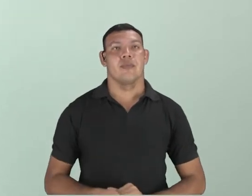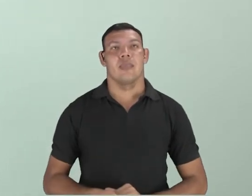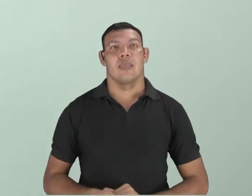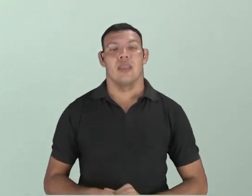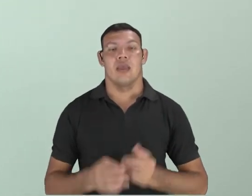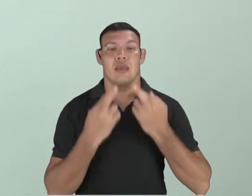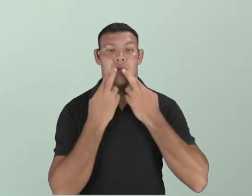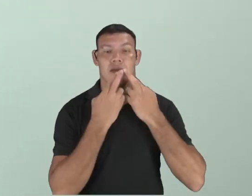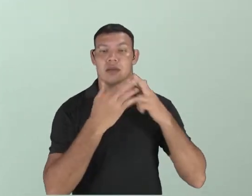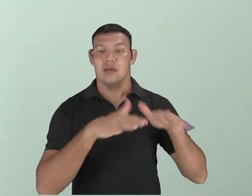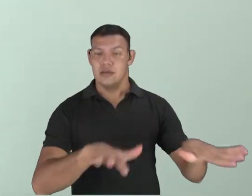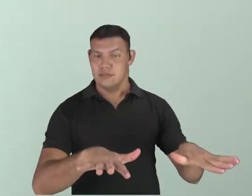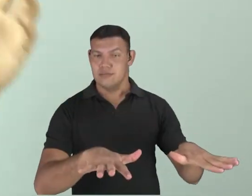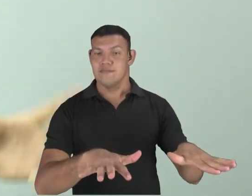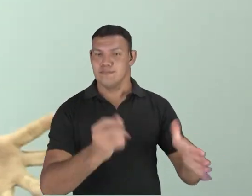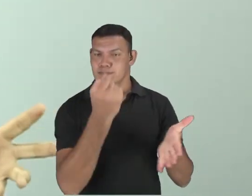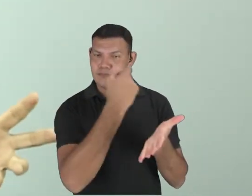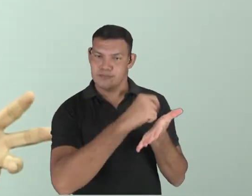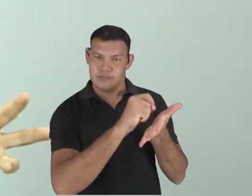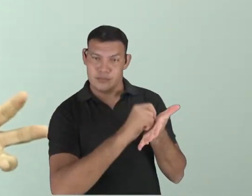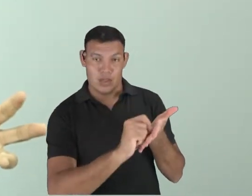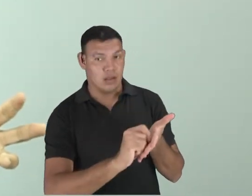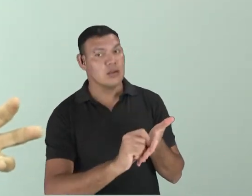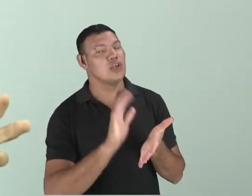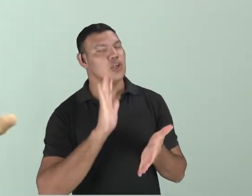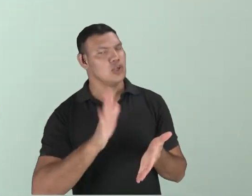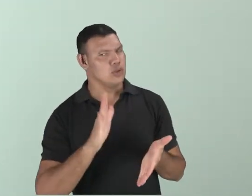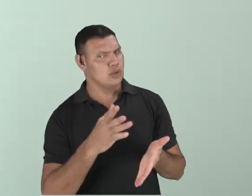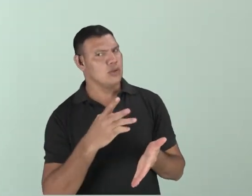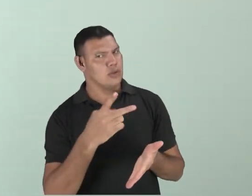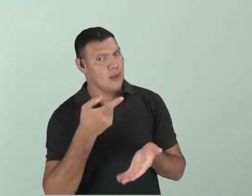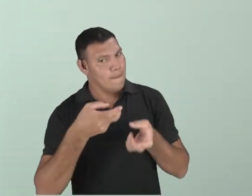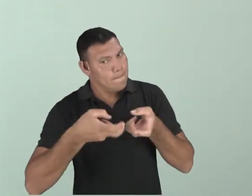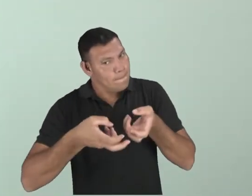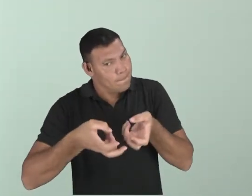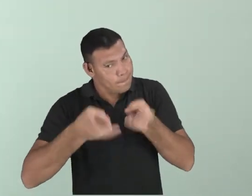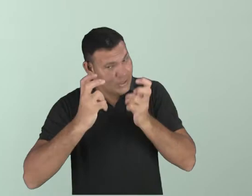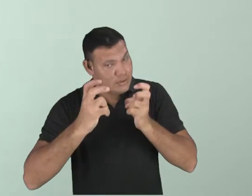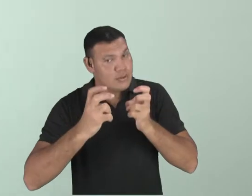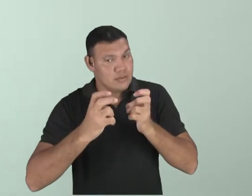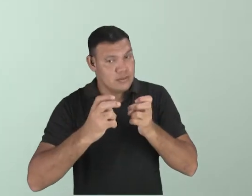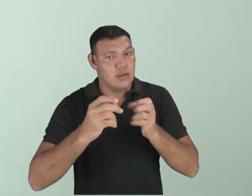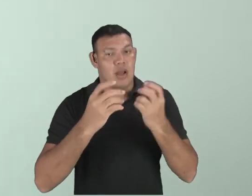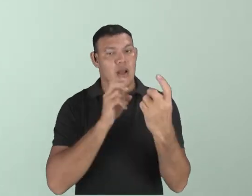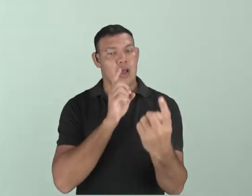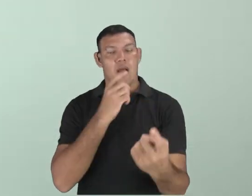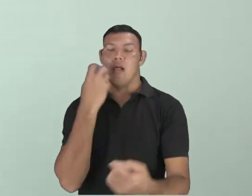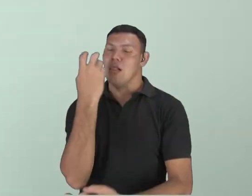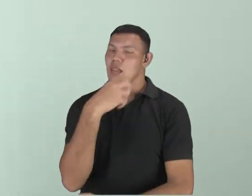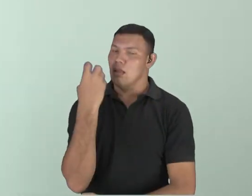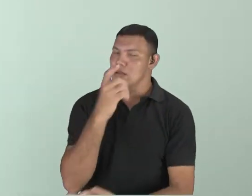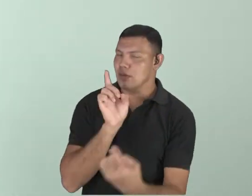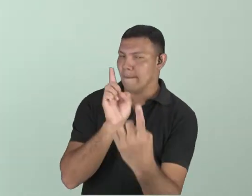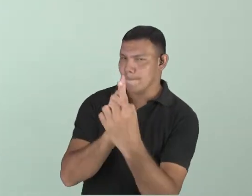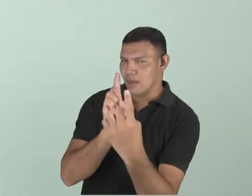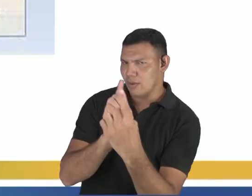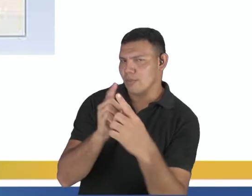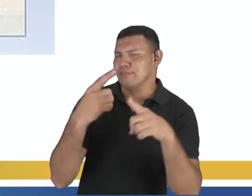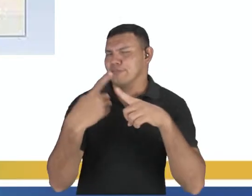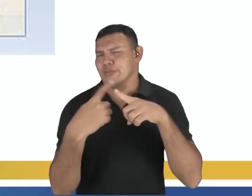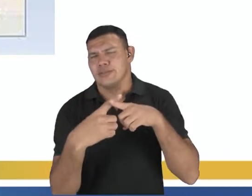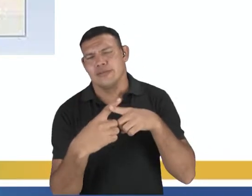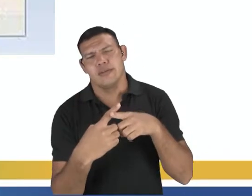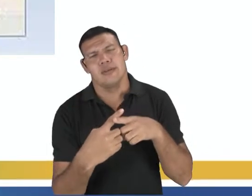Recursos da escrita. Nós vimos um pouco da oral, né, que nós vamos ter a utilização das expressões, que é mais fácil porque